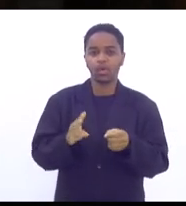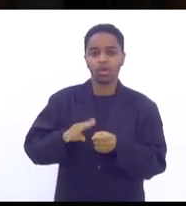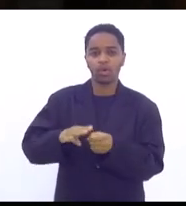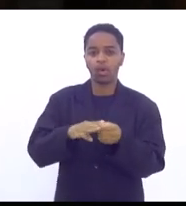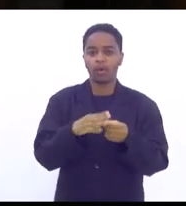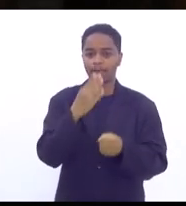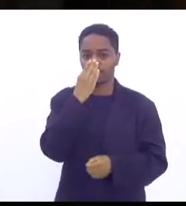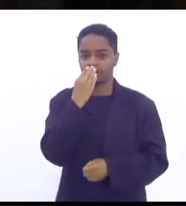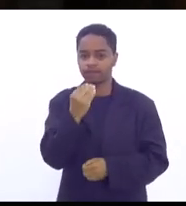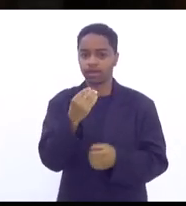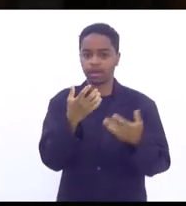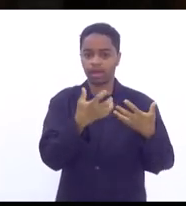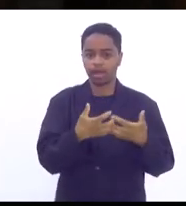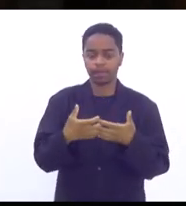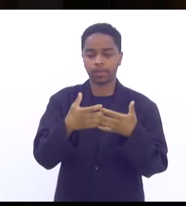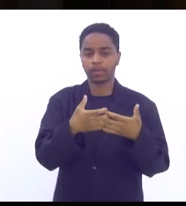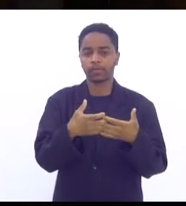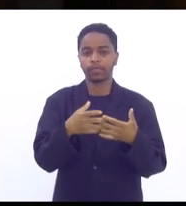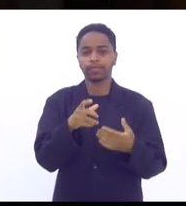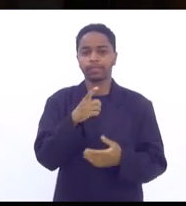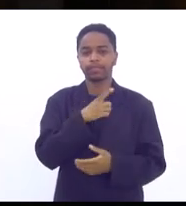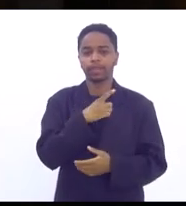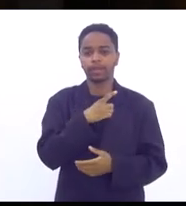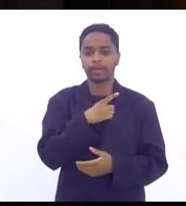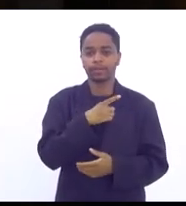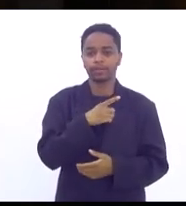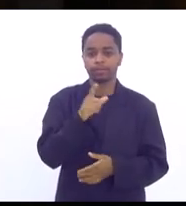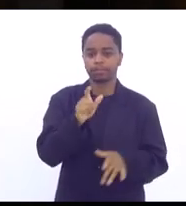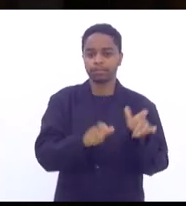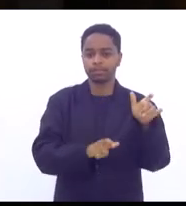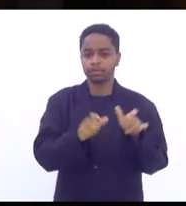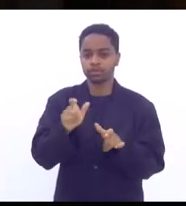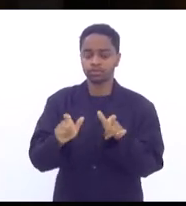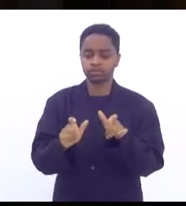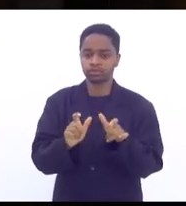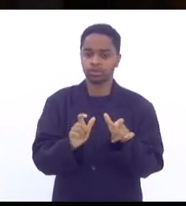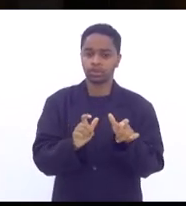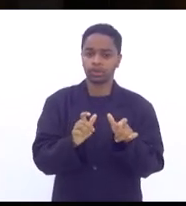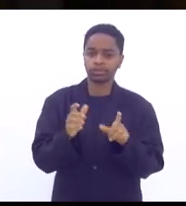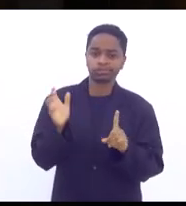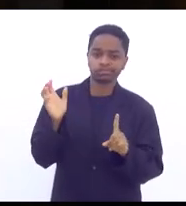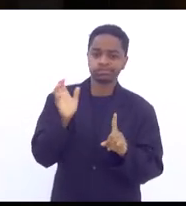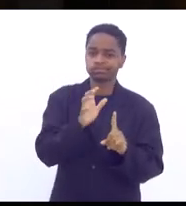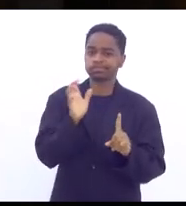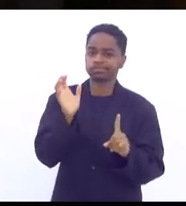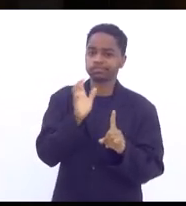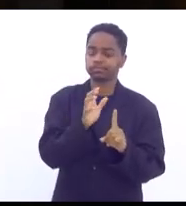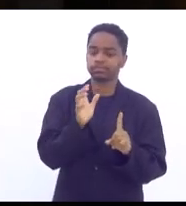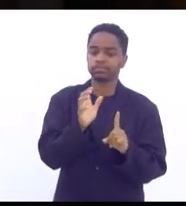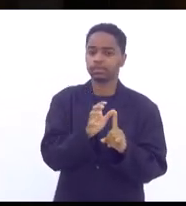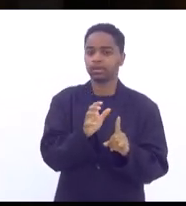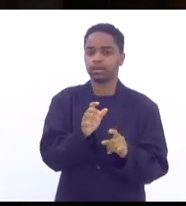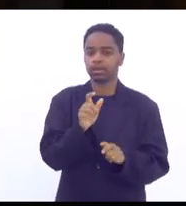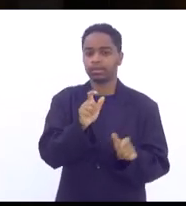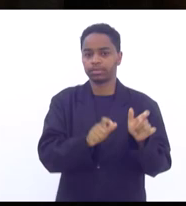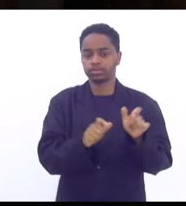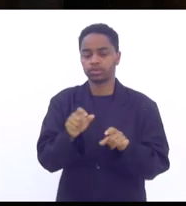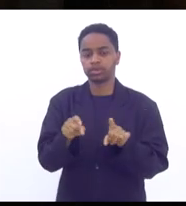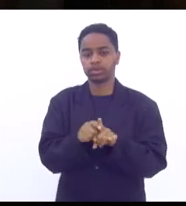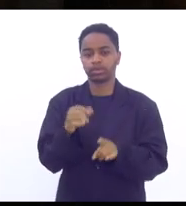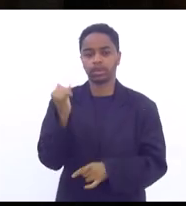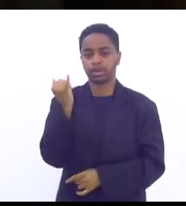caminhões com pessoas truculentas, ameaçando o consumidor e